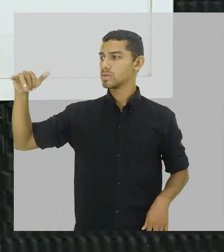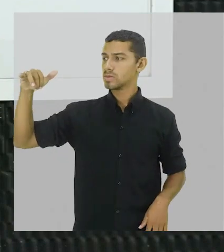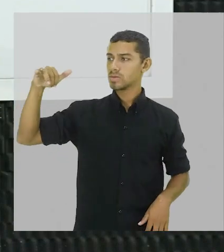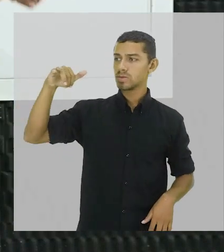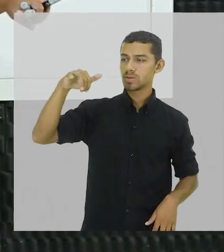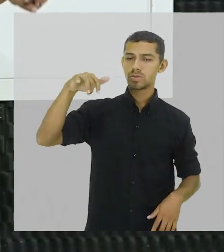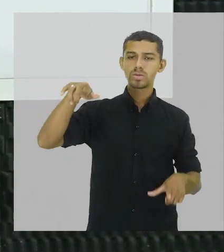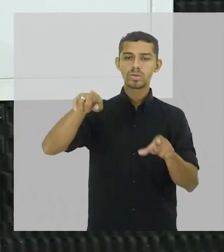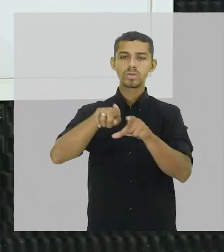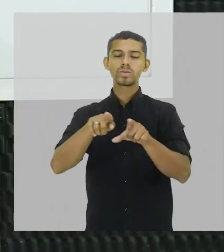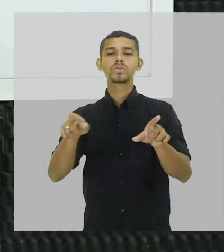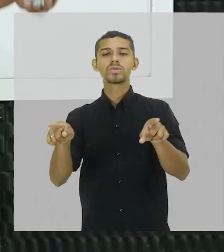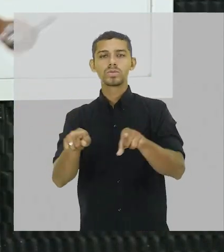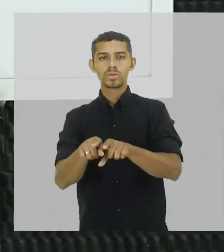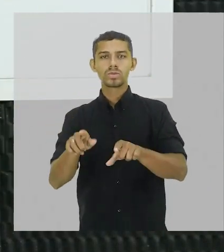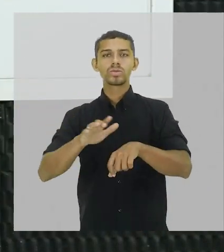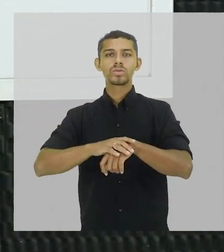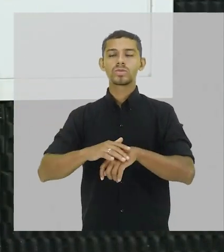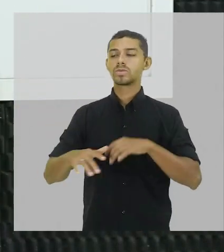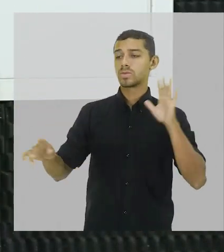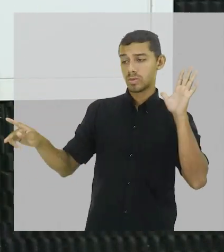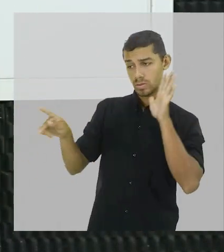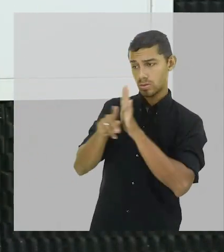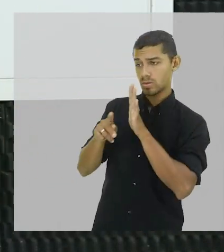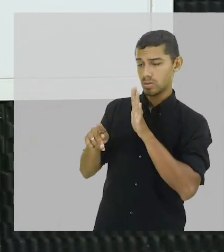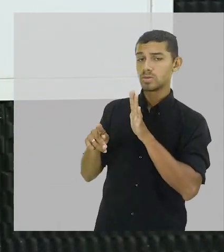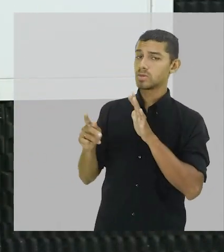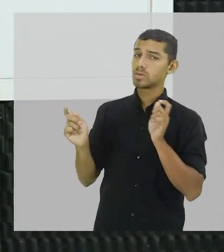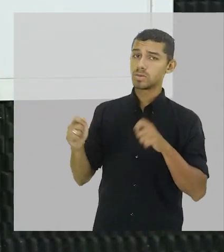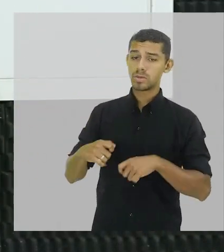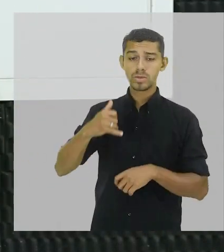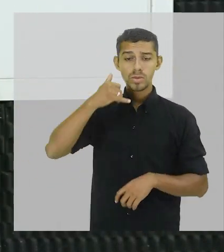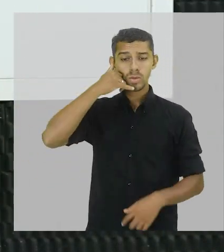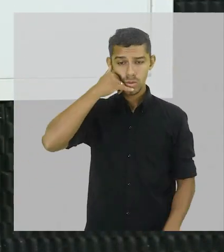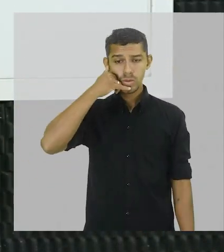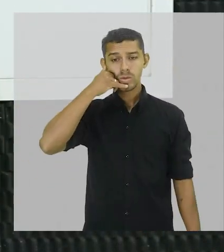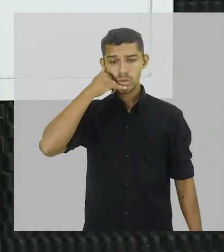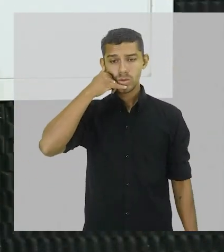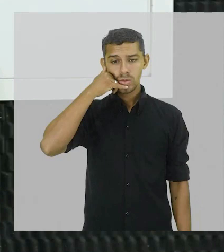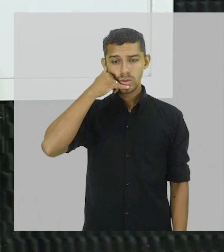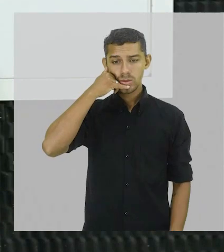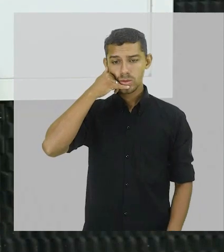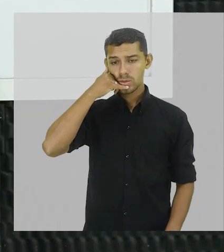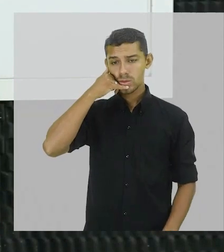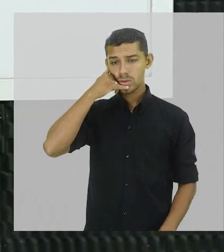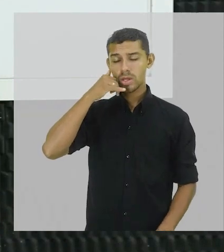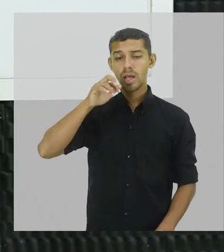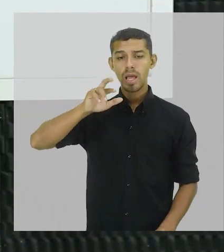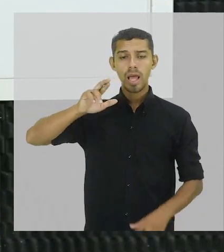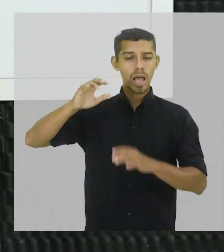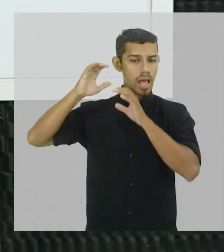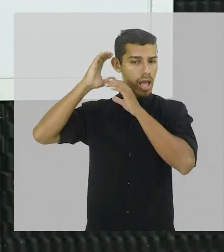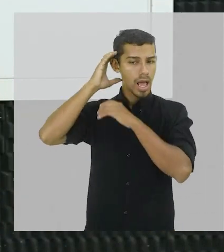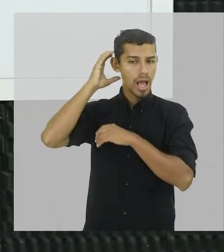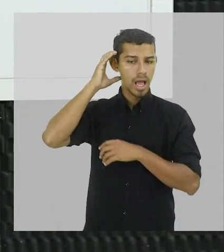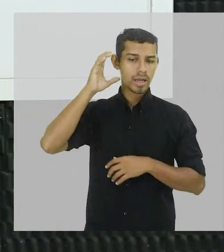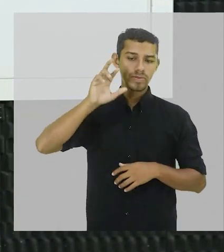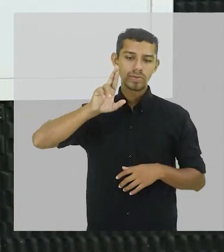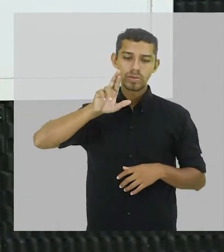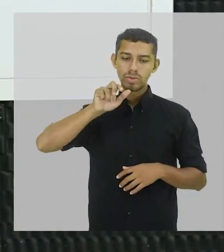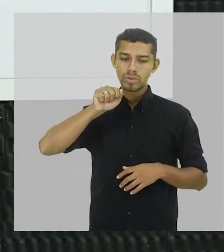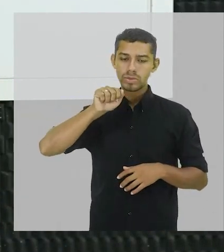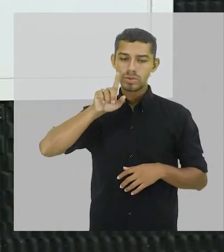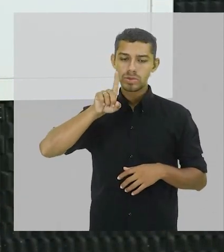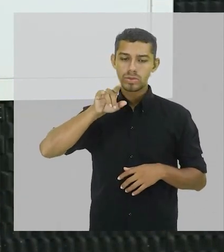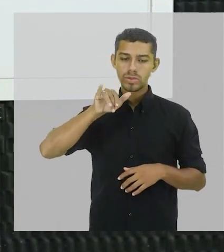de comunicação, né, via celular, né? São as ondas de rádio, tá ok?